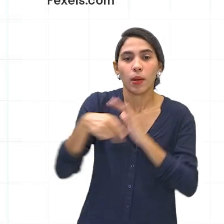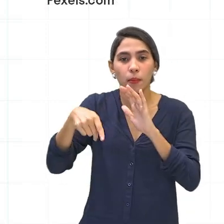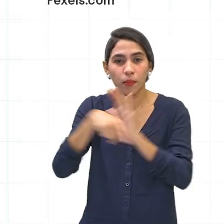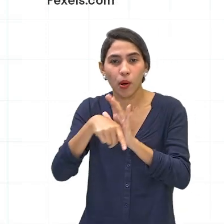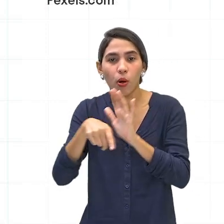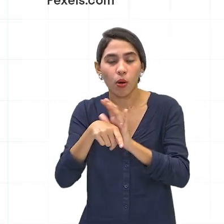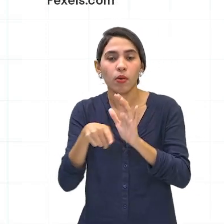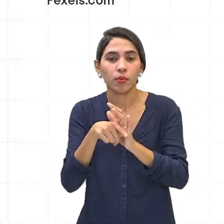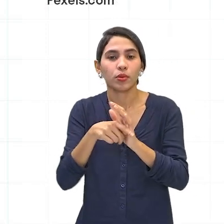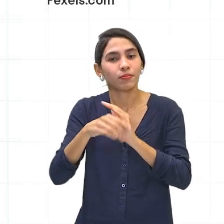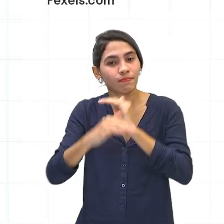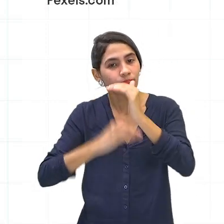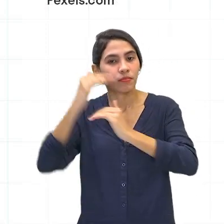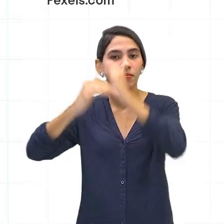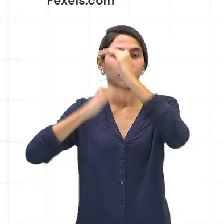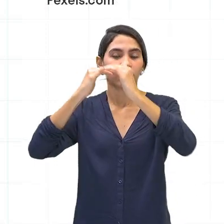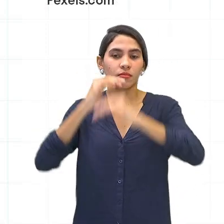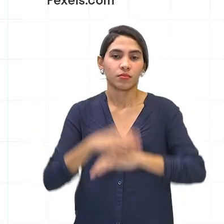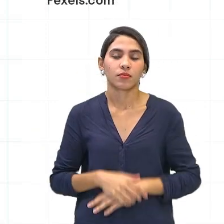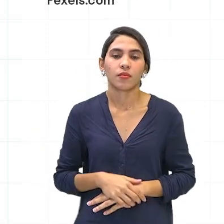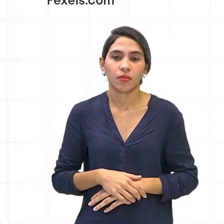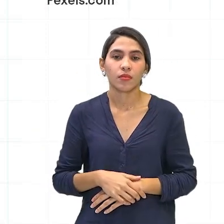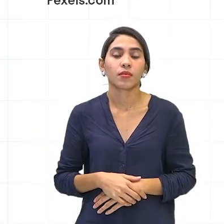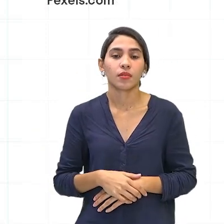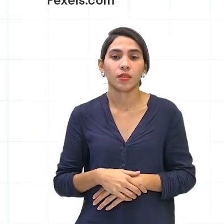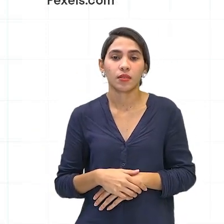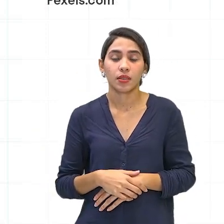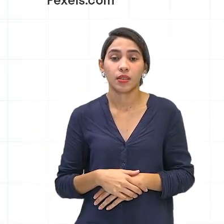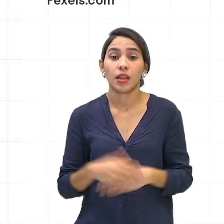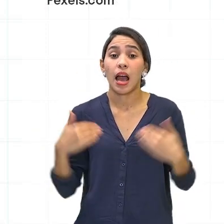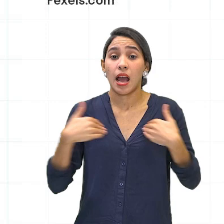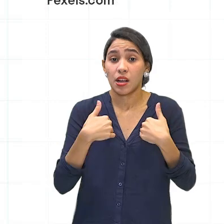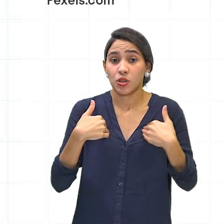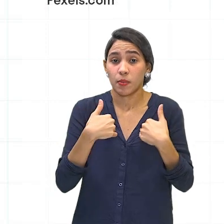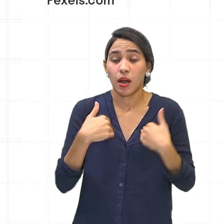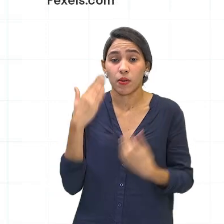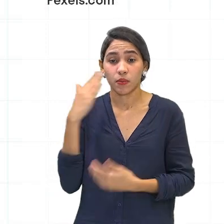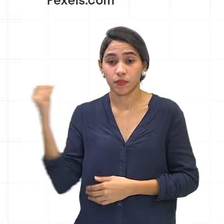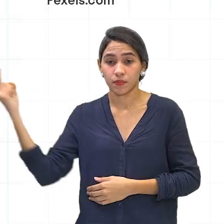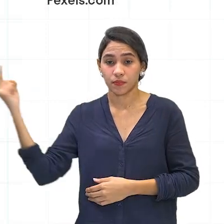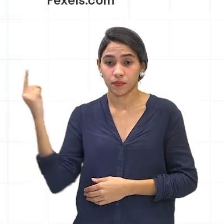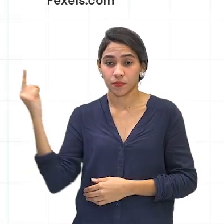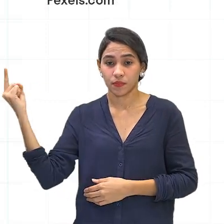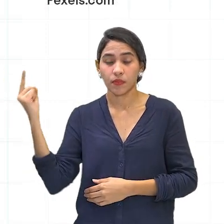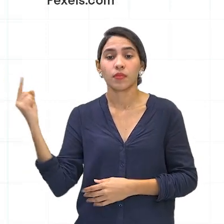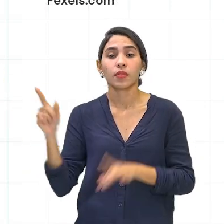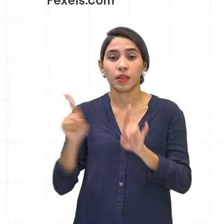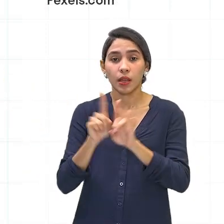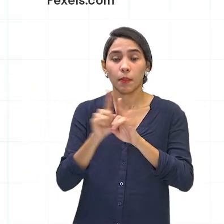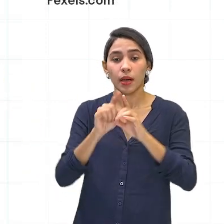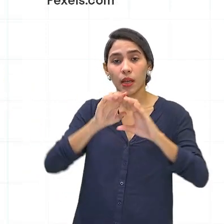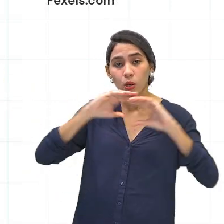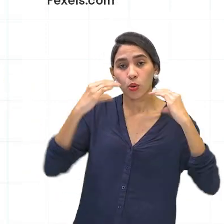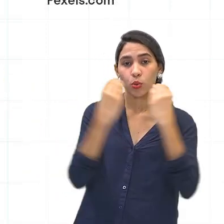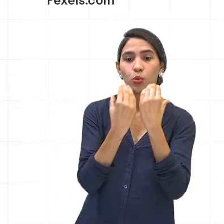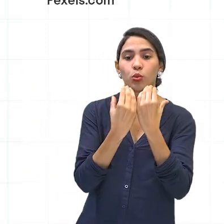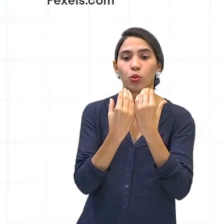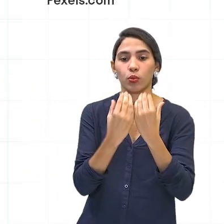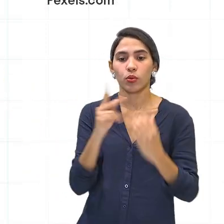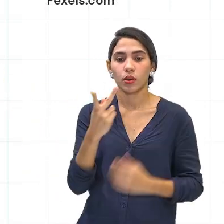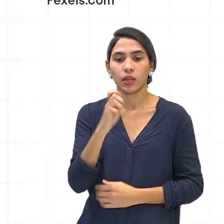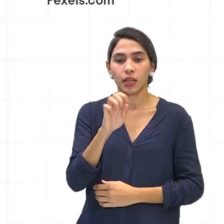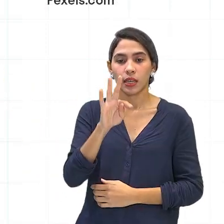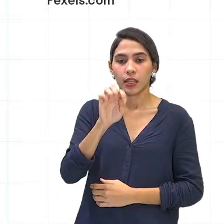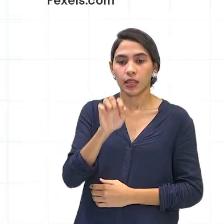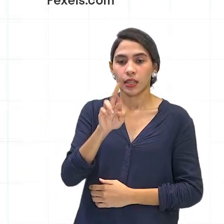de alimento para se desenvolver. Então, no caso dos animais, eles são seres heterótrofos, ou